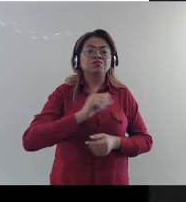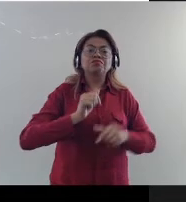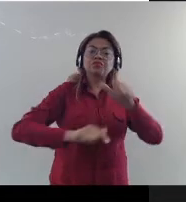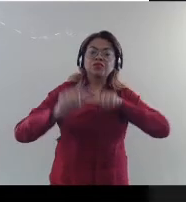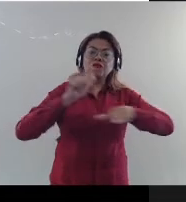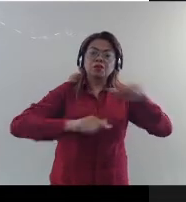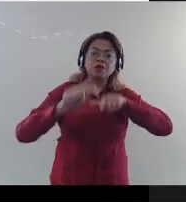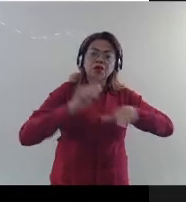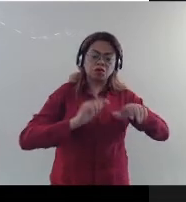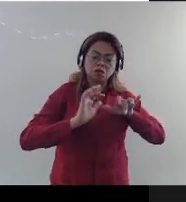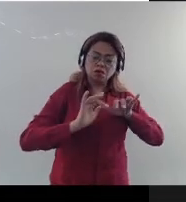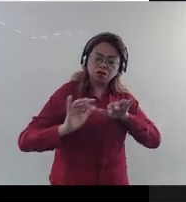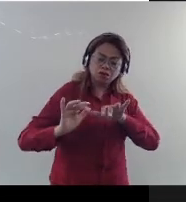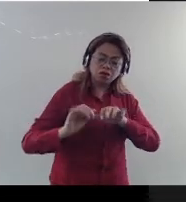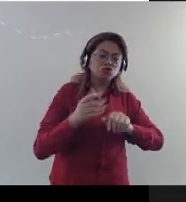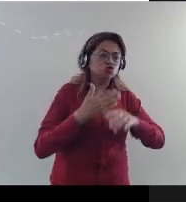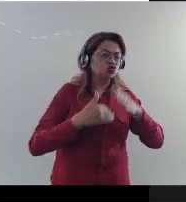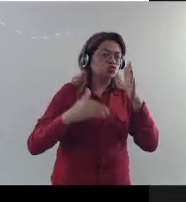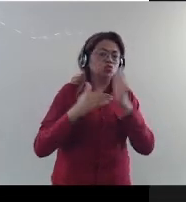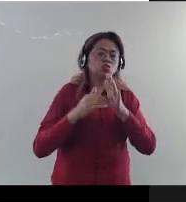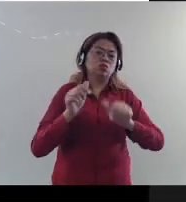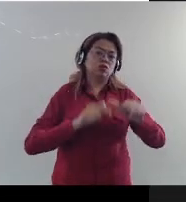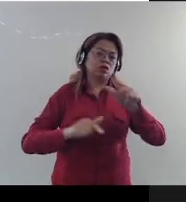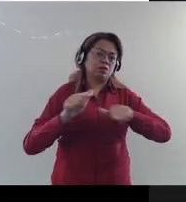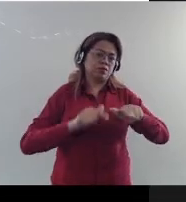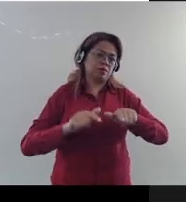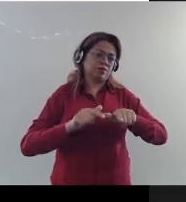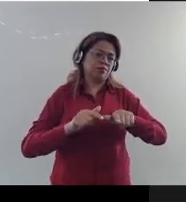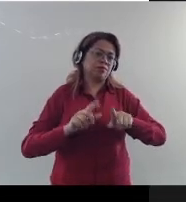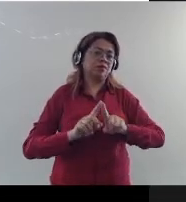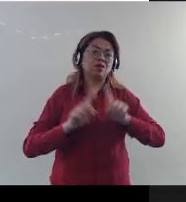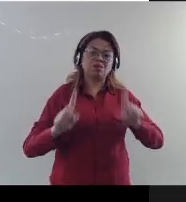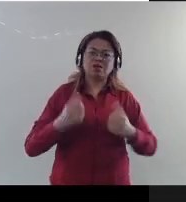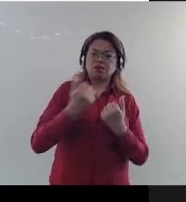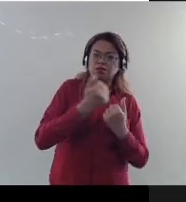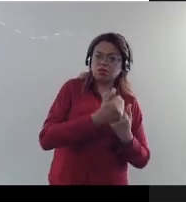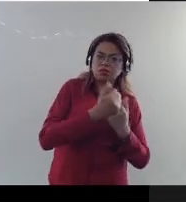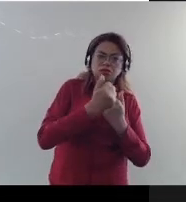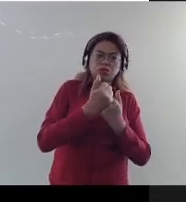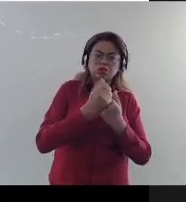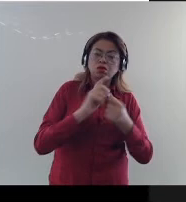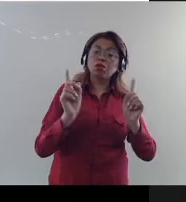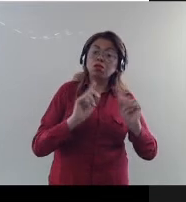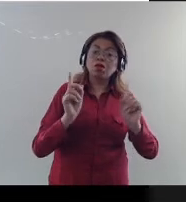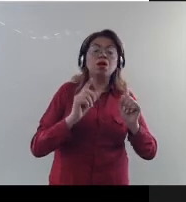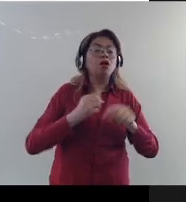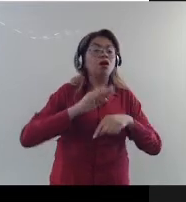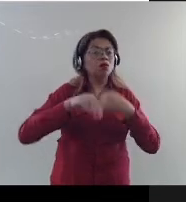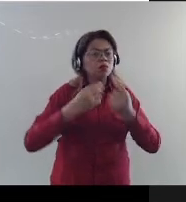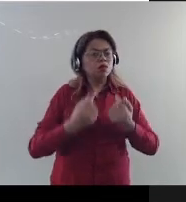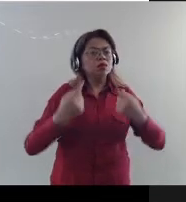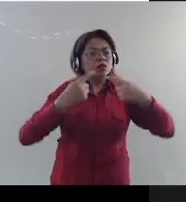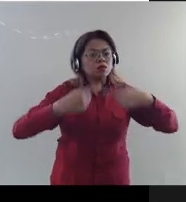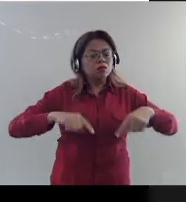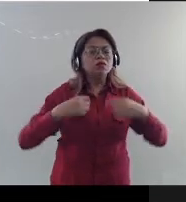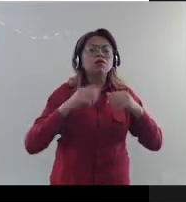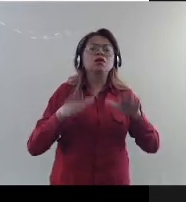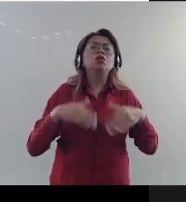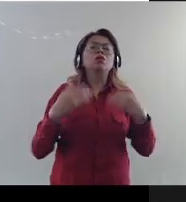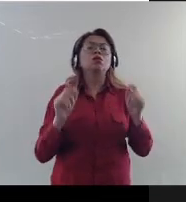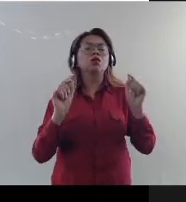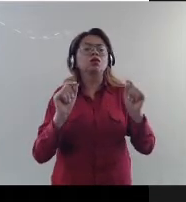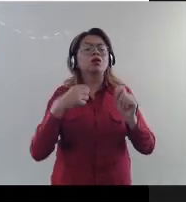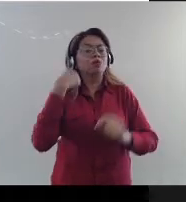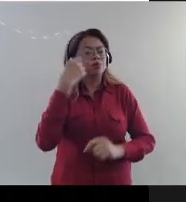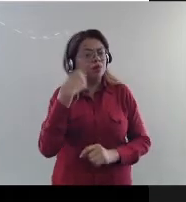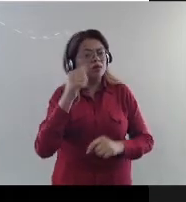desse serviço. Mas, veja, isso aqui não tem absolutamente nada de substituição, ao contrário, né? O recheio de tudo isso é do advogado,